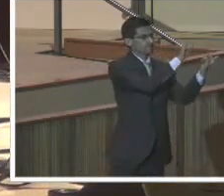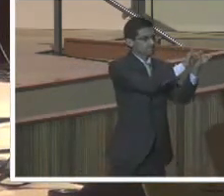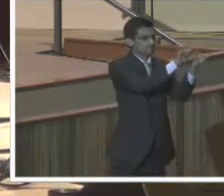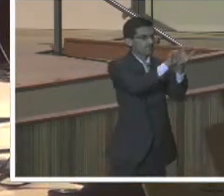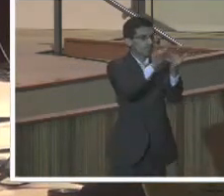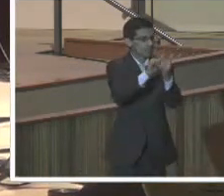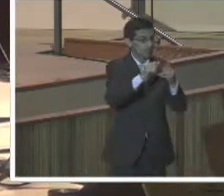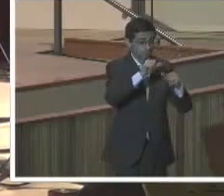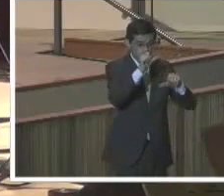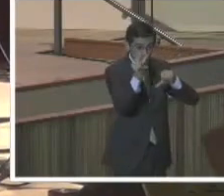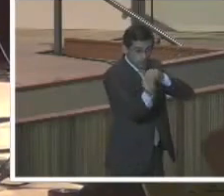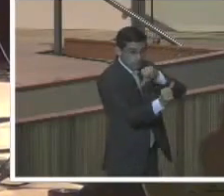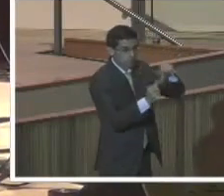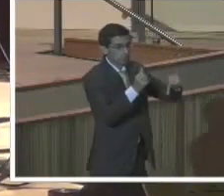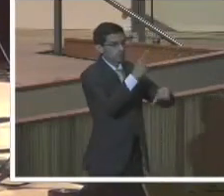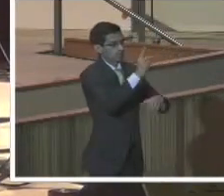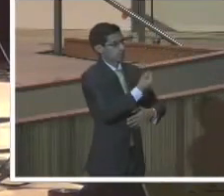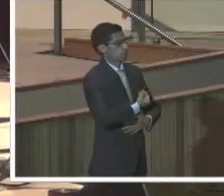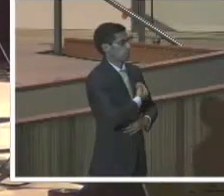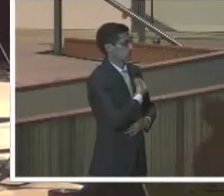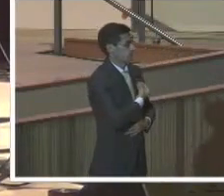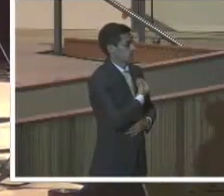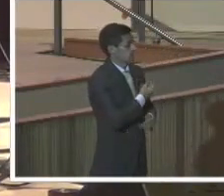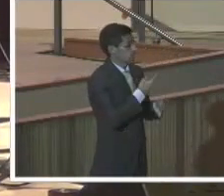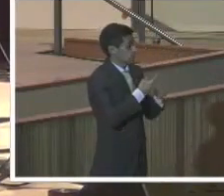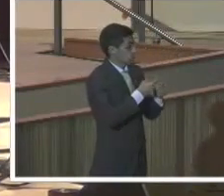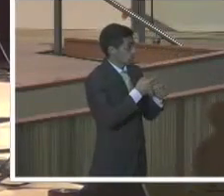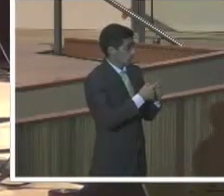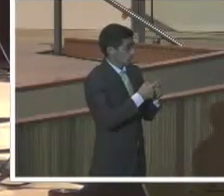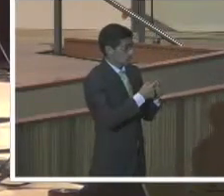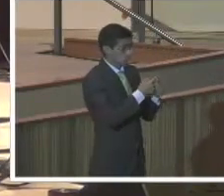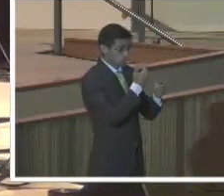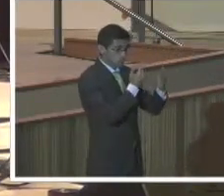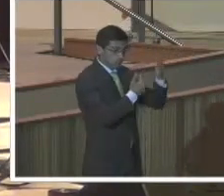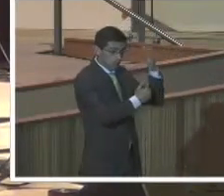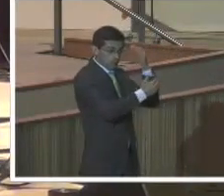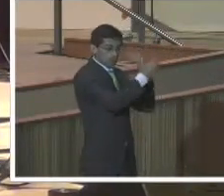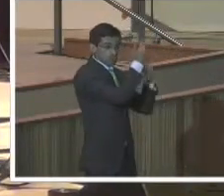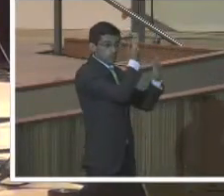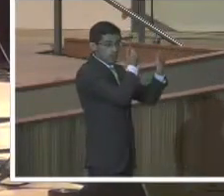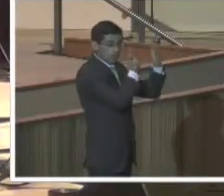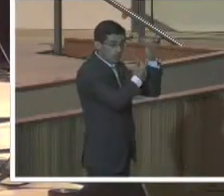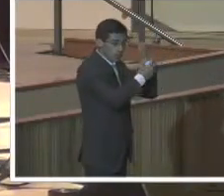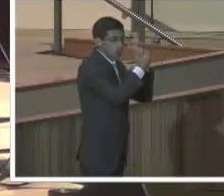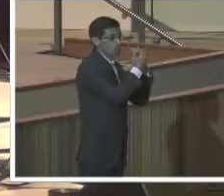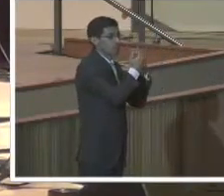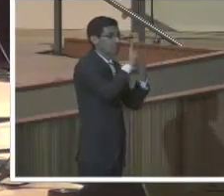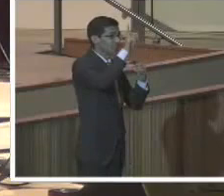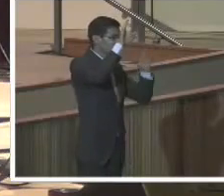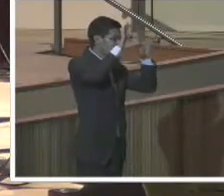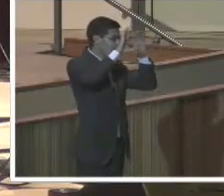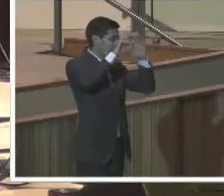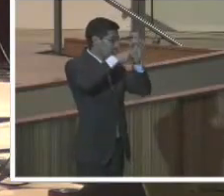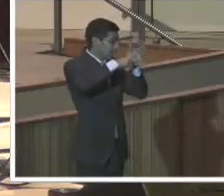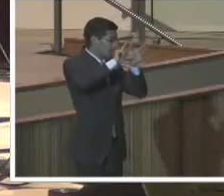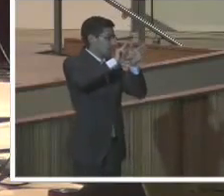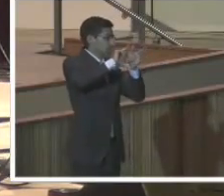sua vida? É porque um dia, lá no concílio do céu,